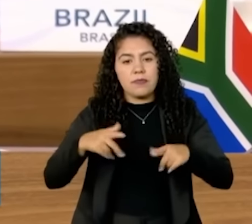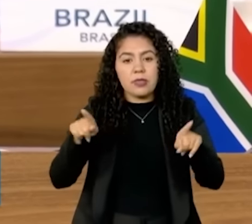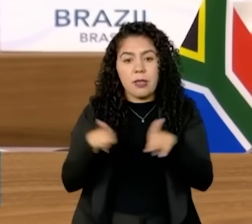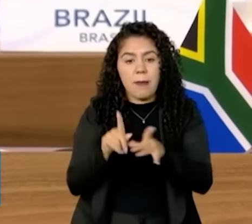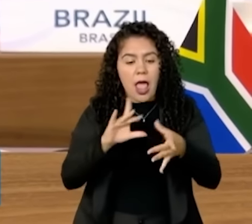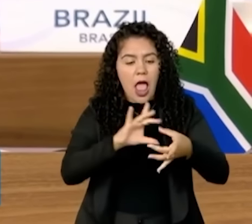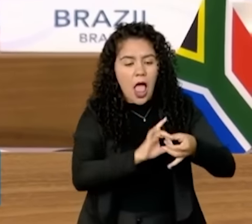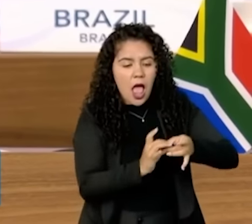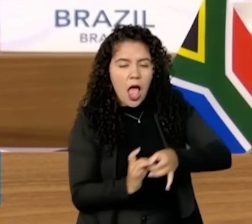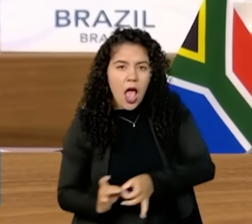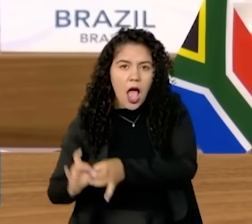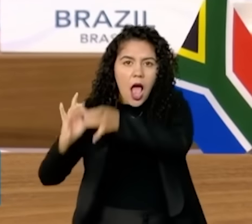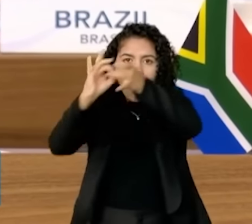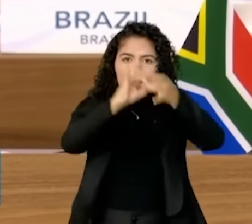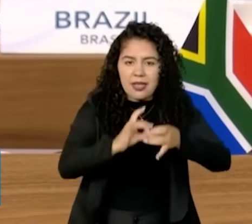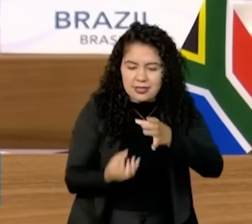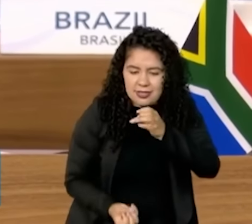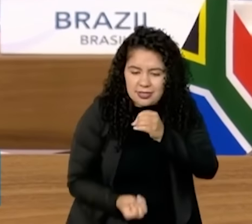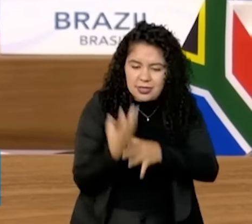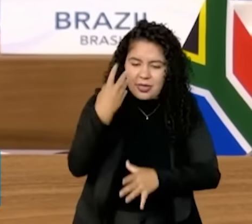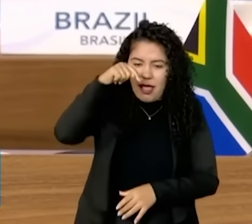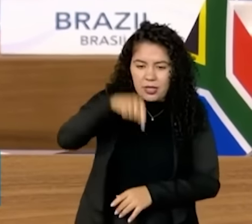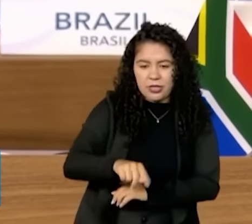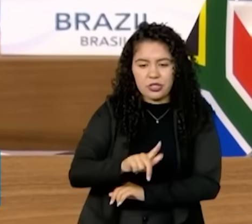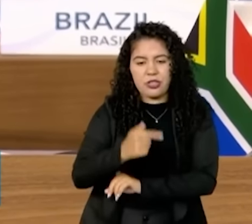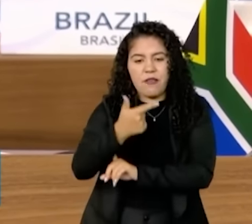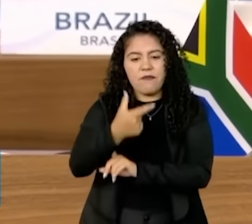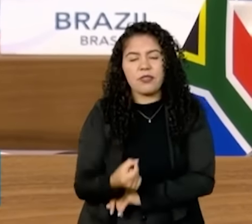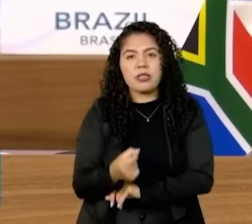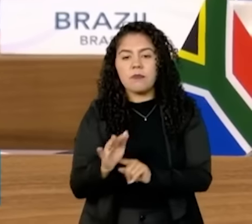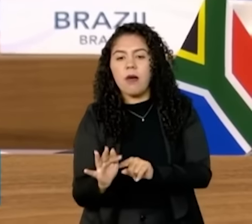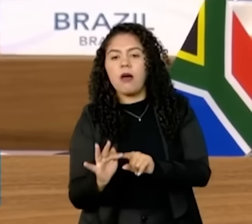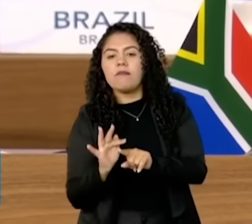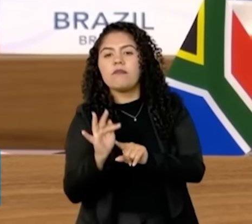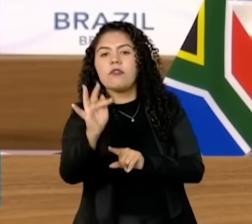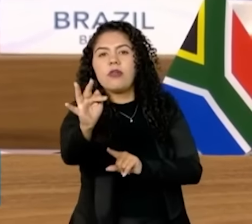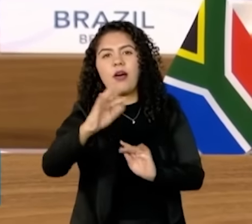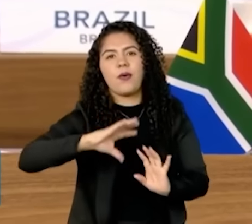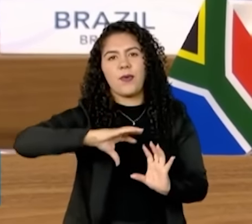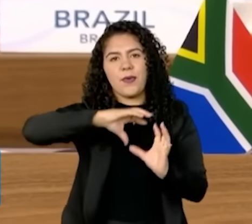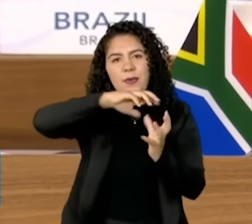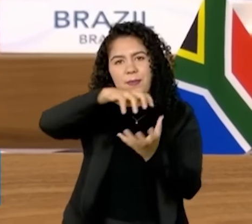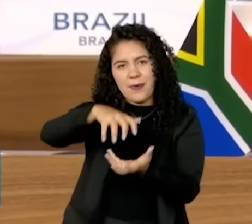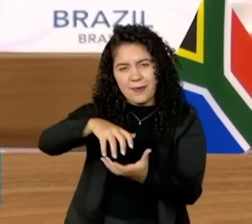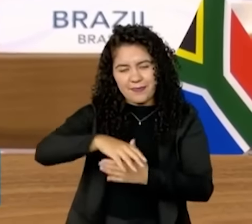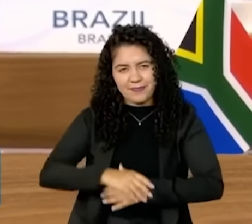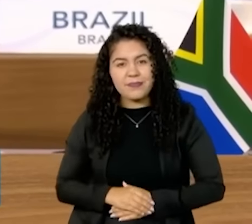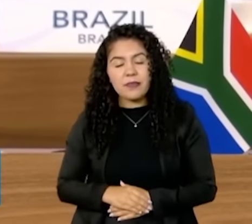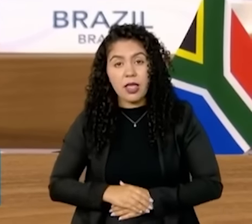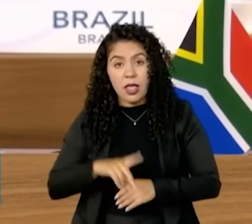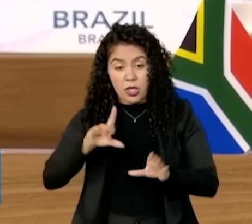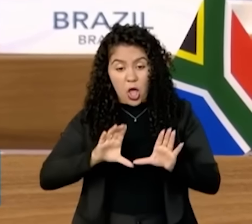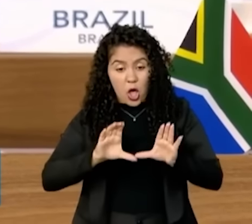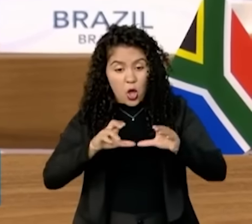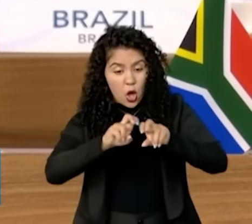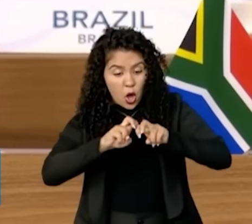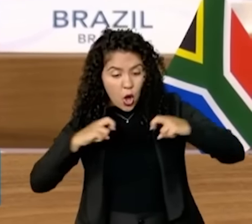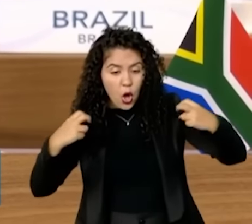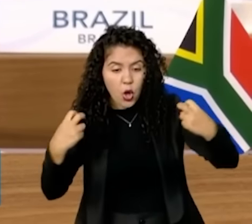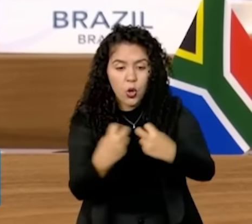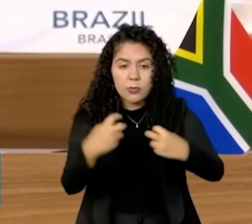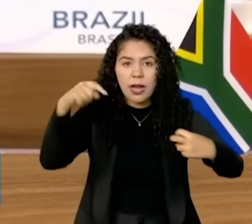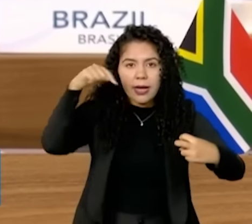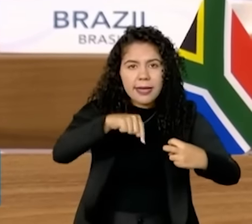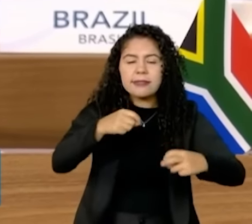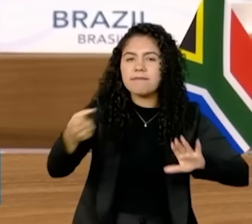A aliança nasce no G20, mas seu destino é global. Que esta cúpula seja